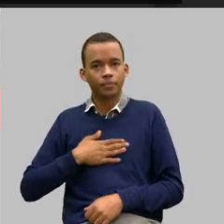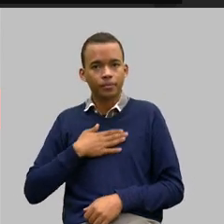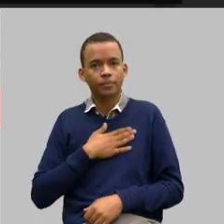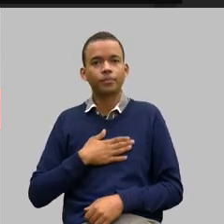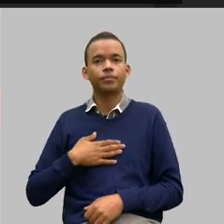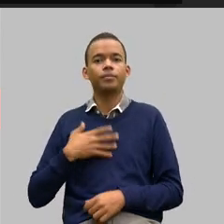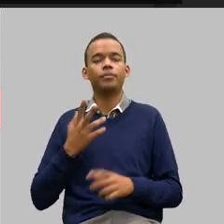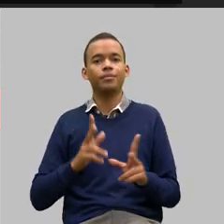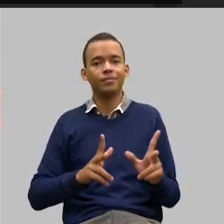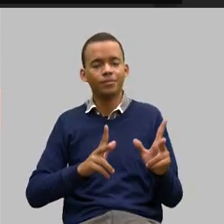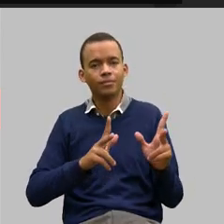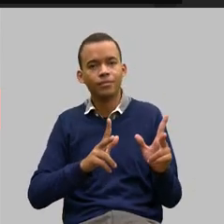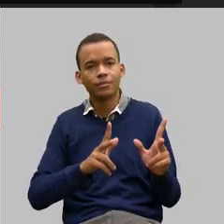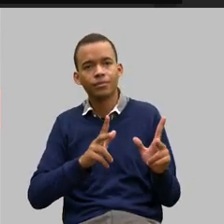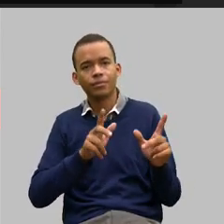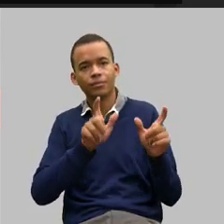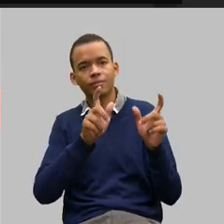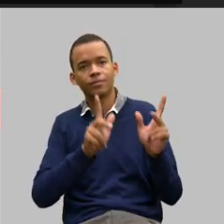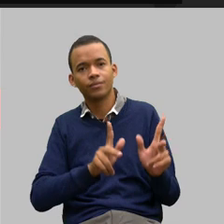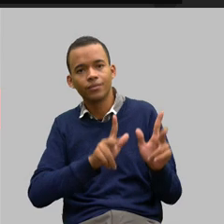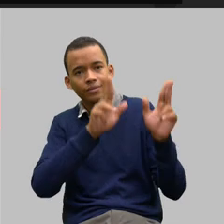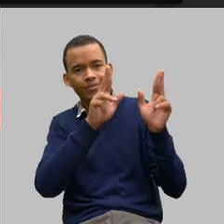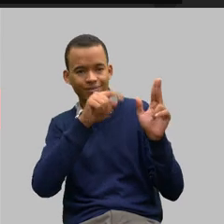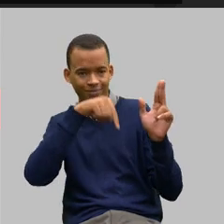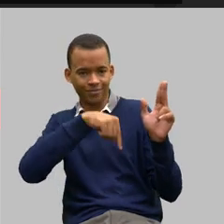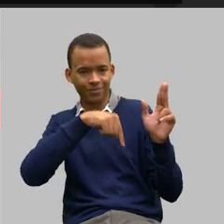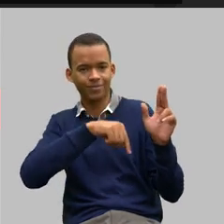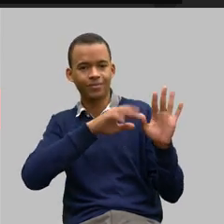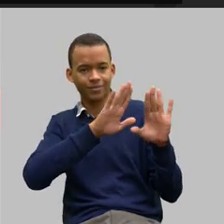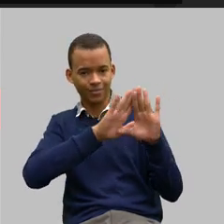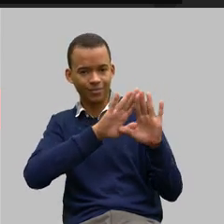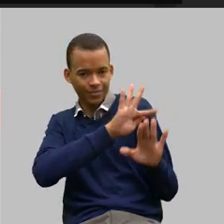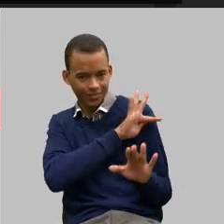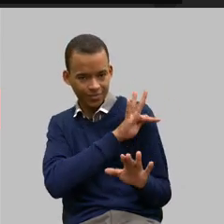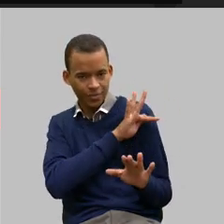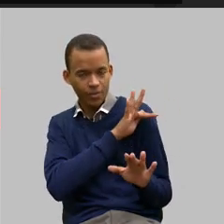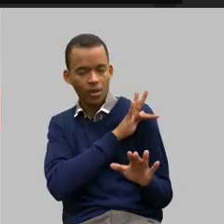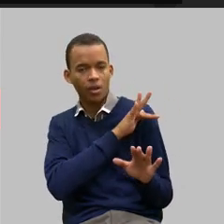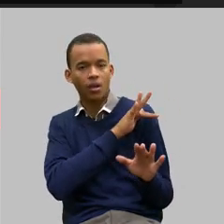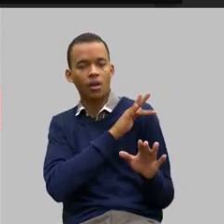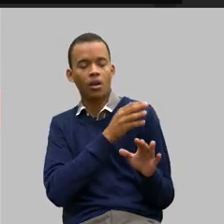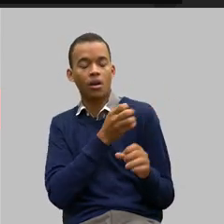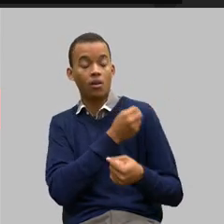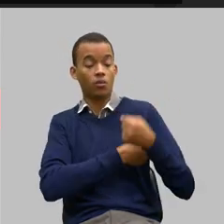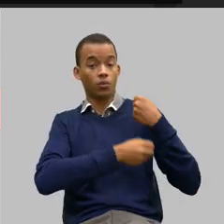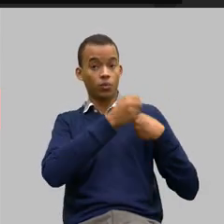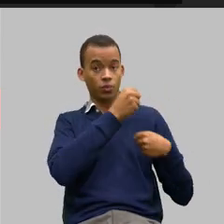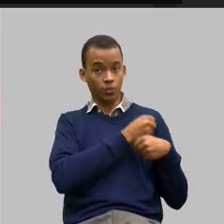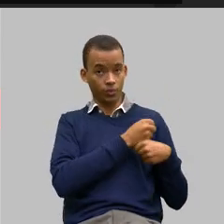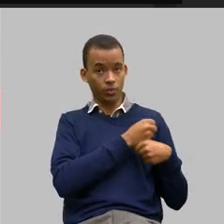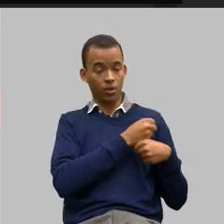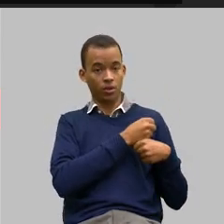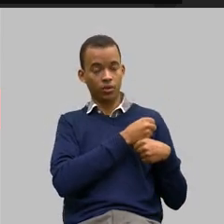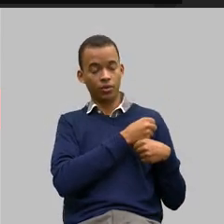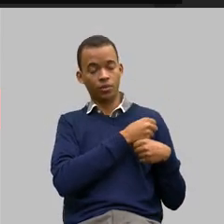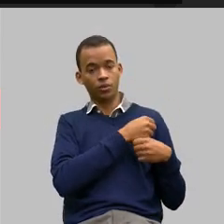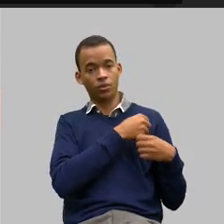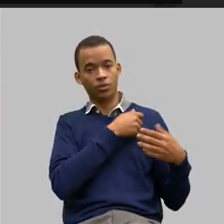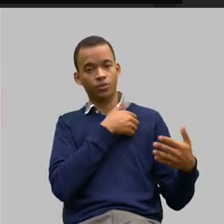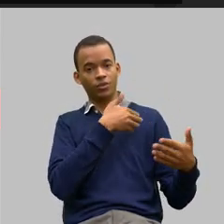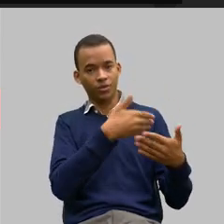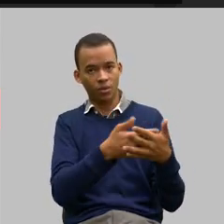recorte aqui do do do fiscaliza né do do ano passado para cá nós celebramos 431 convênios n